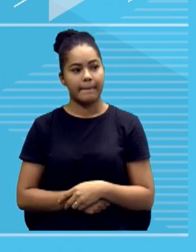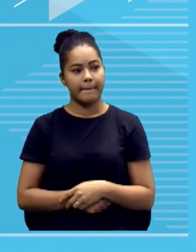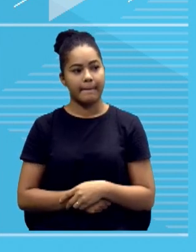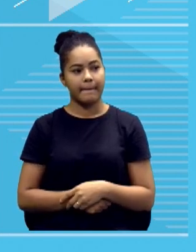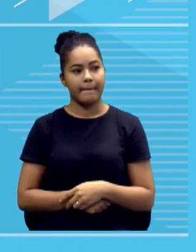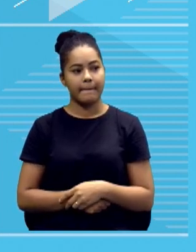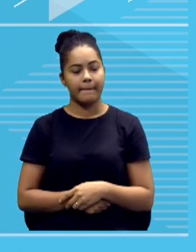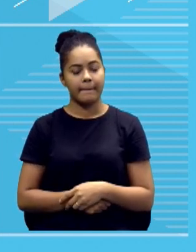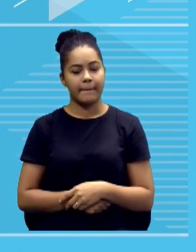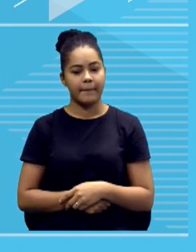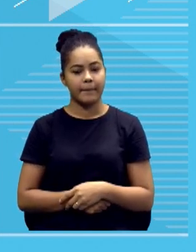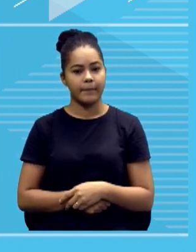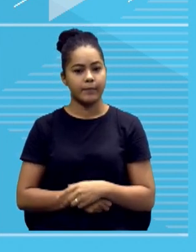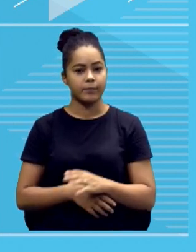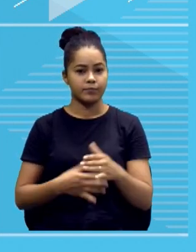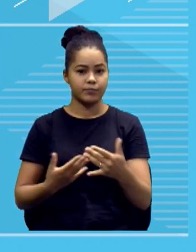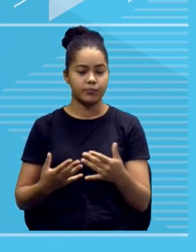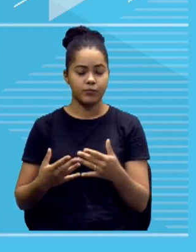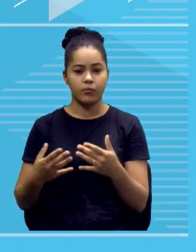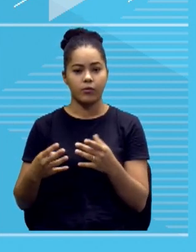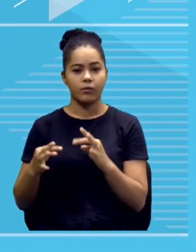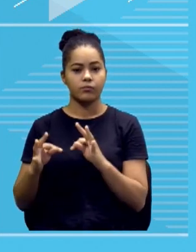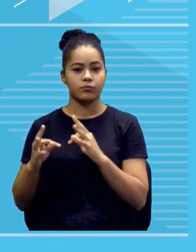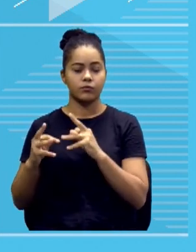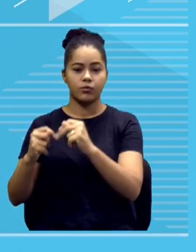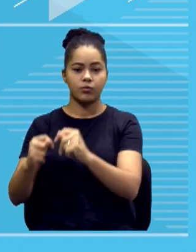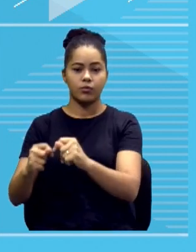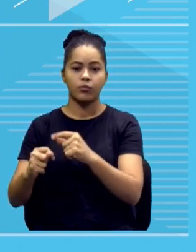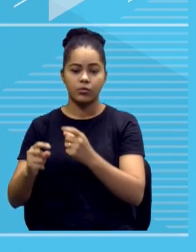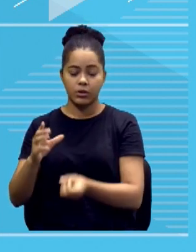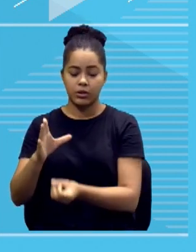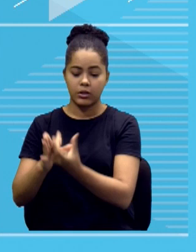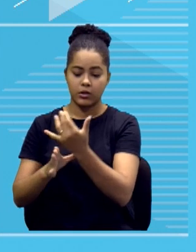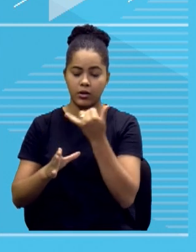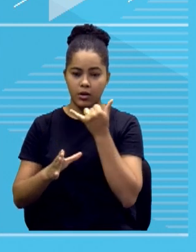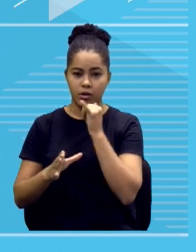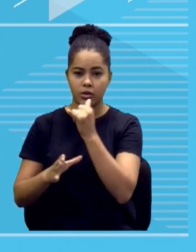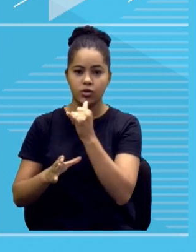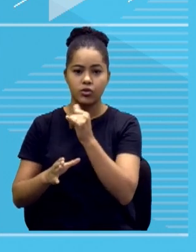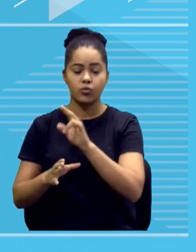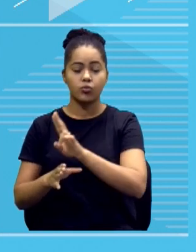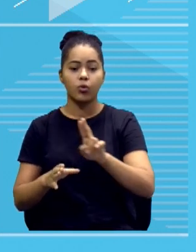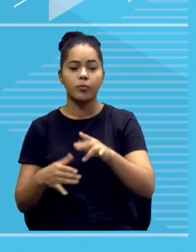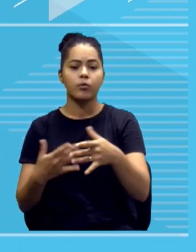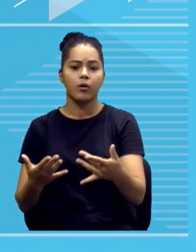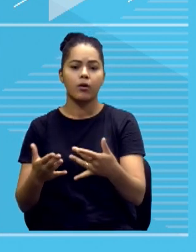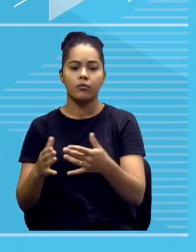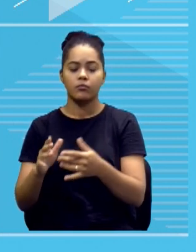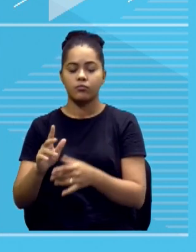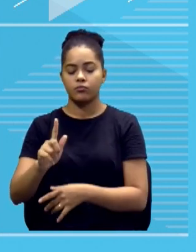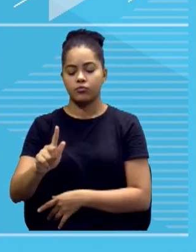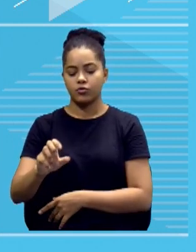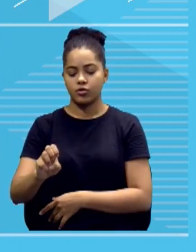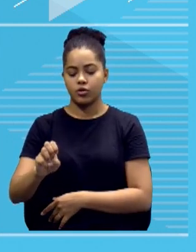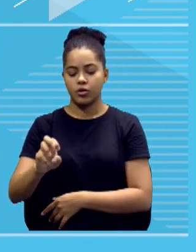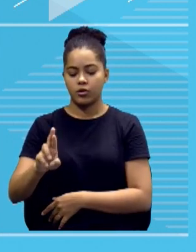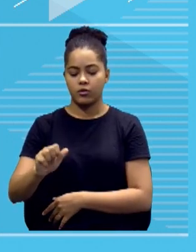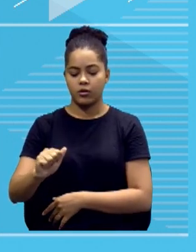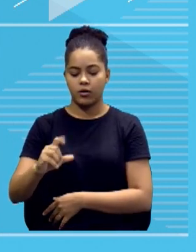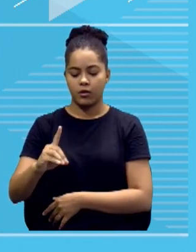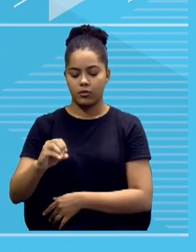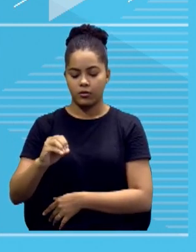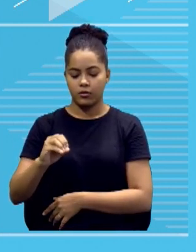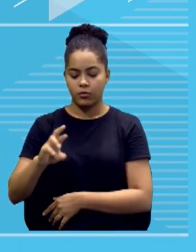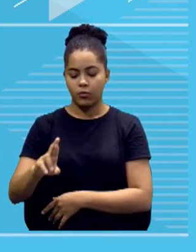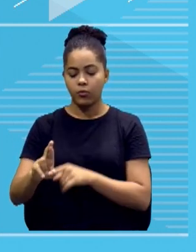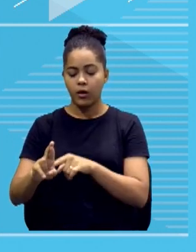que produz energia elétrica é chamado de gerador. Bom? E aí você tem os mais infinitos